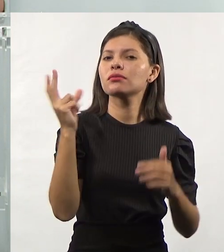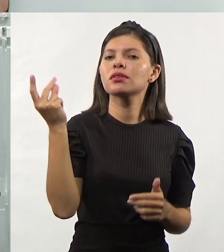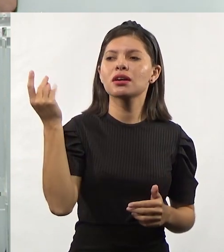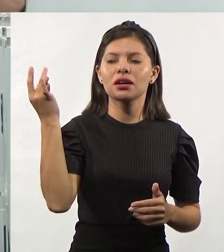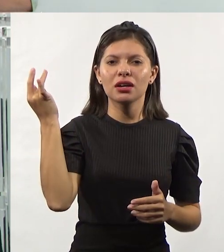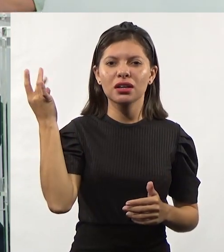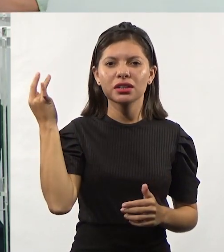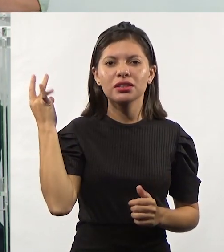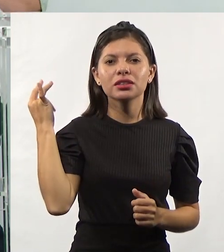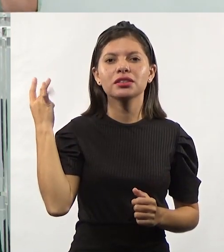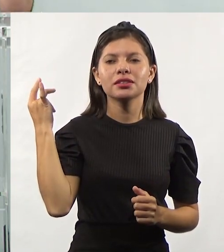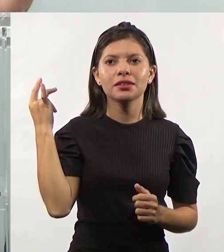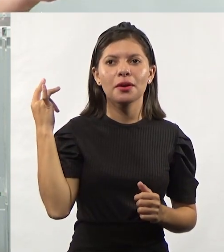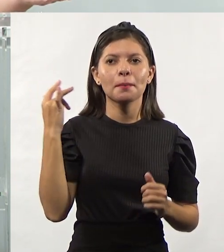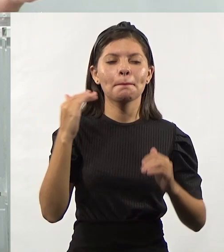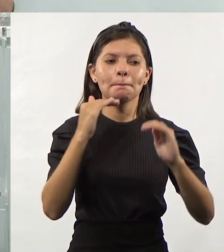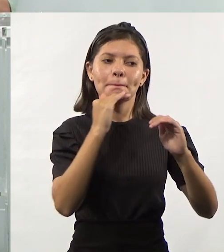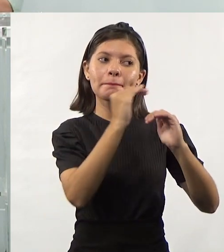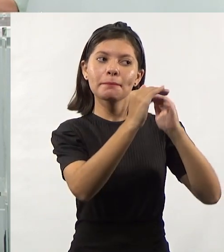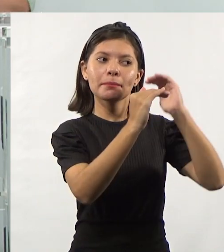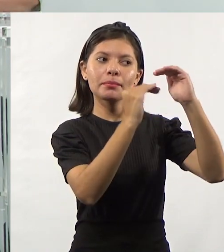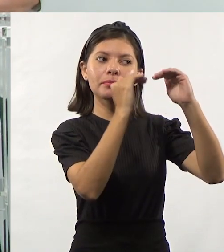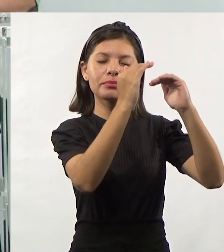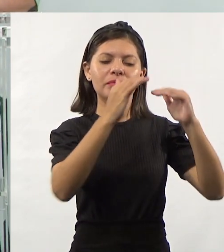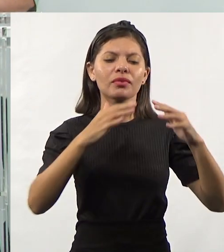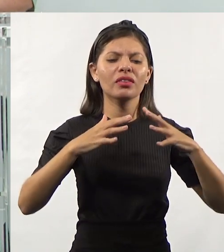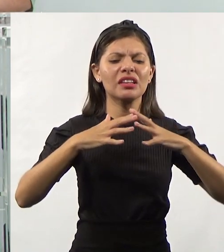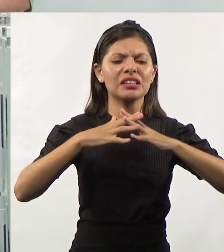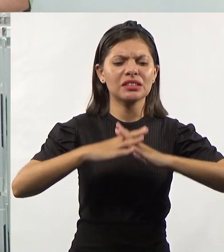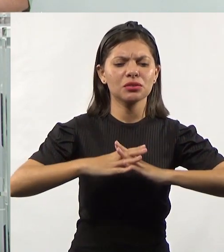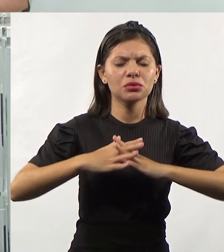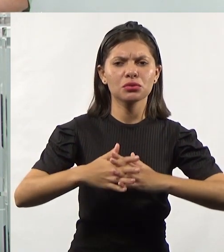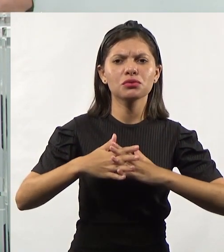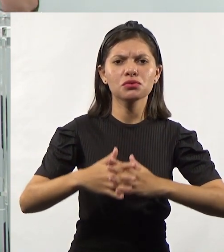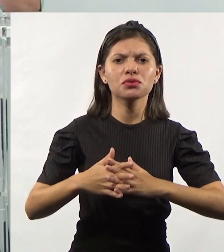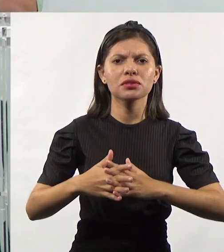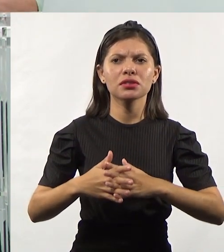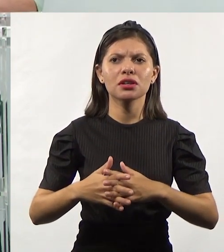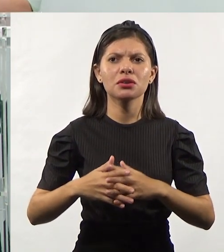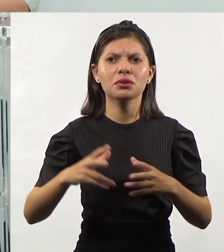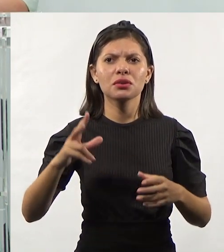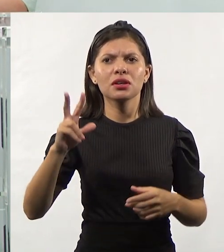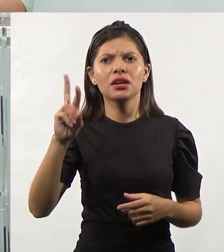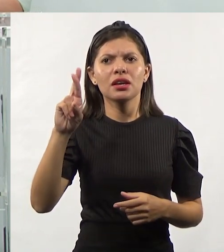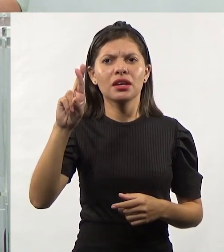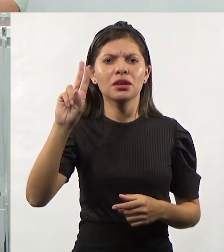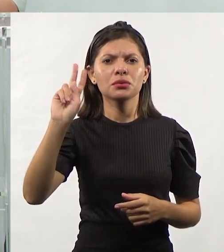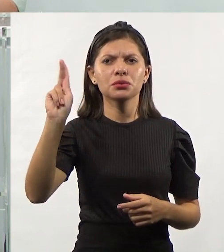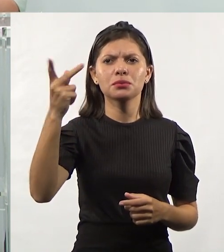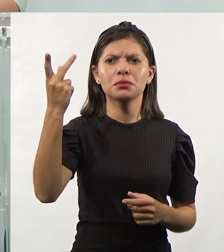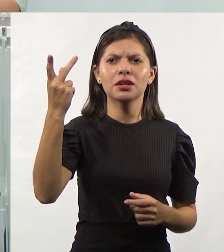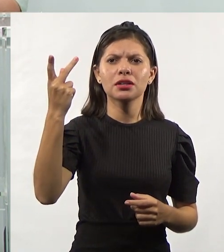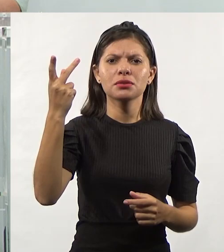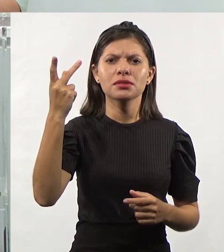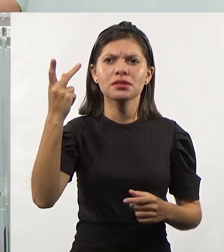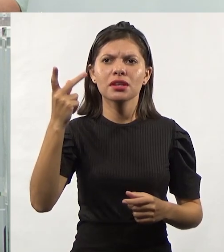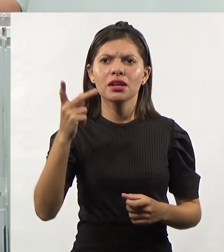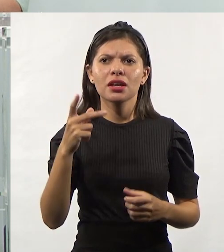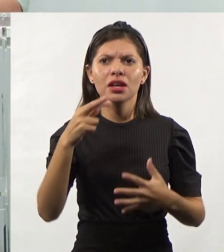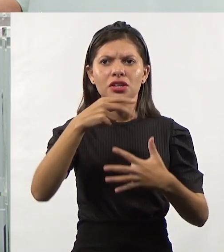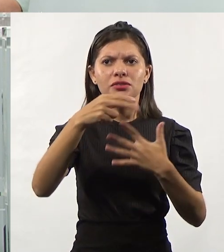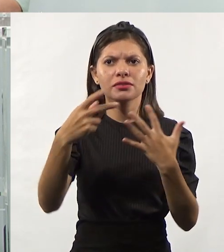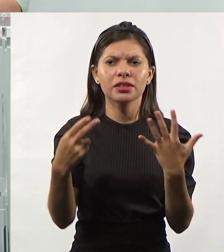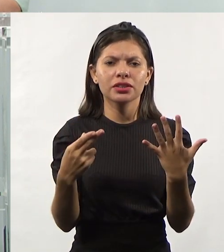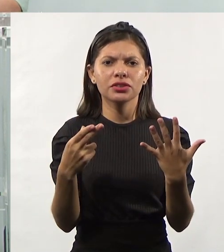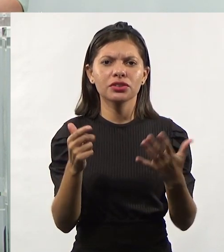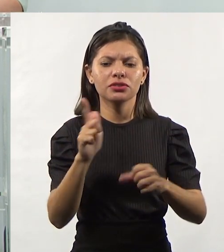certa confusão, assim, o que é recursos humanos, o que é gestão de pessoas. Então a gente vai falar um pouquinho sobre esse assunto hoje,